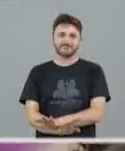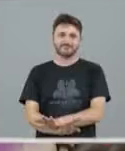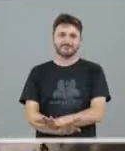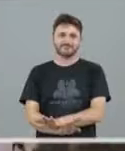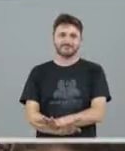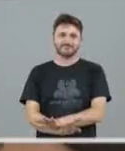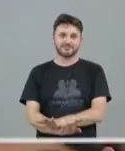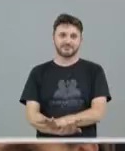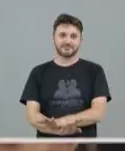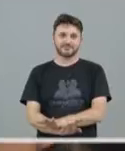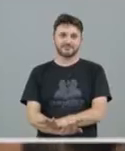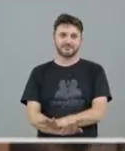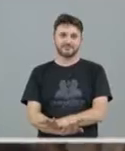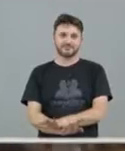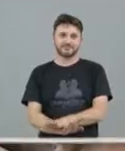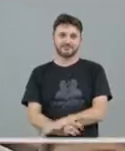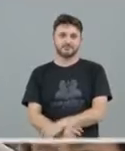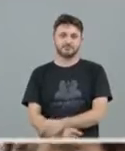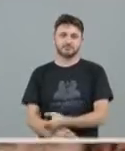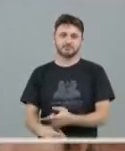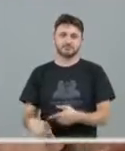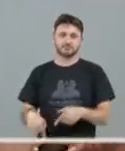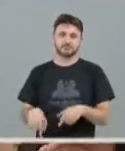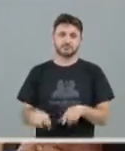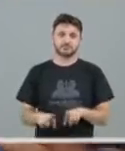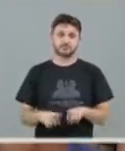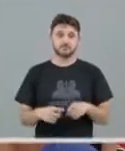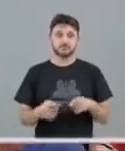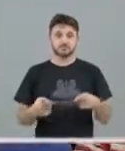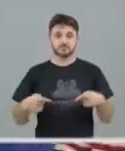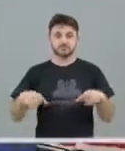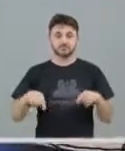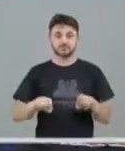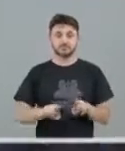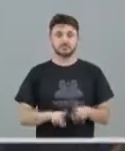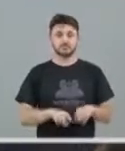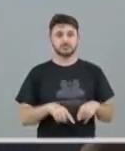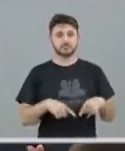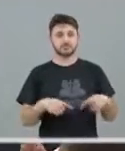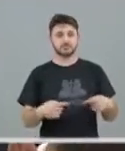mais, essa é uma